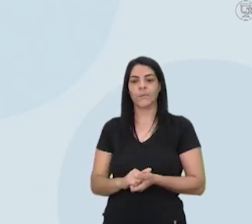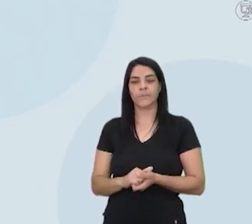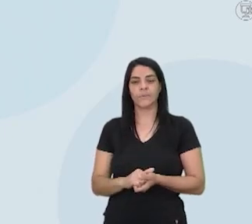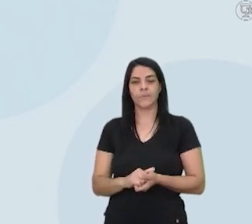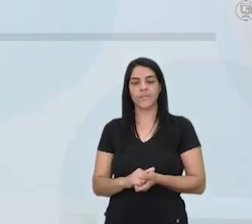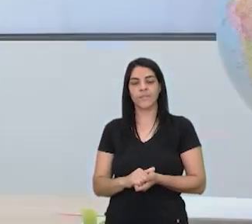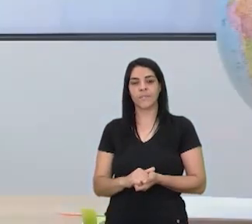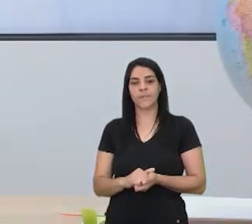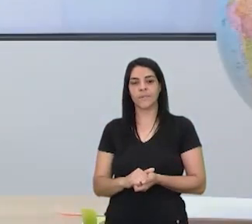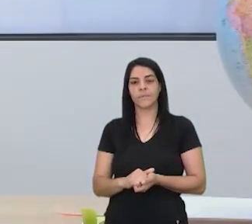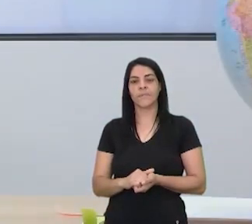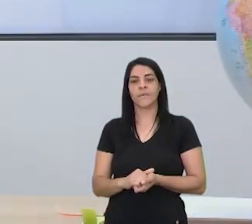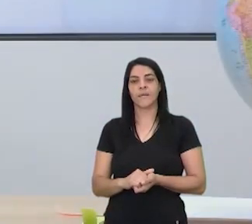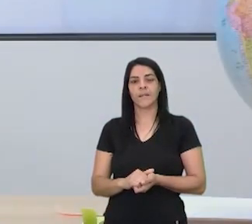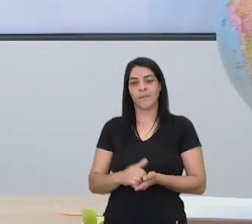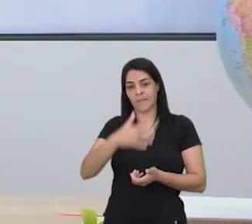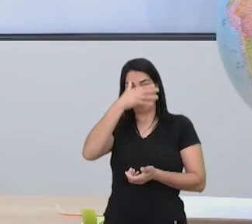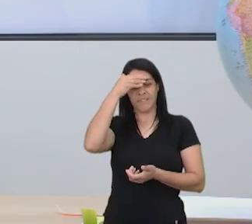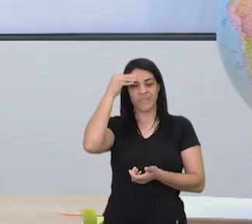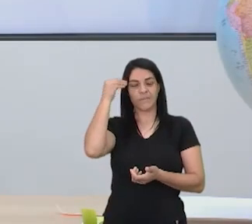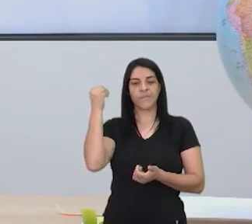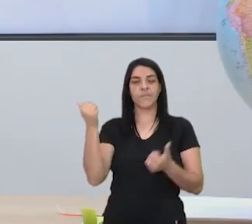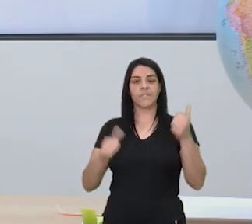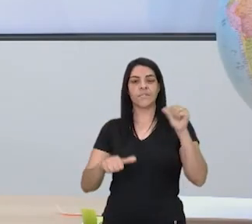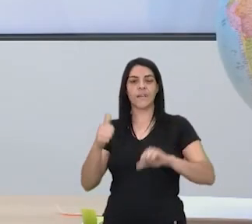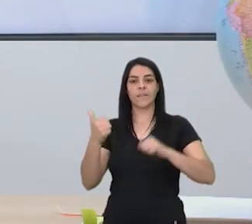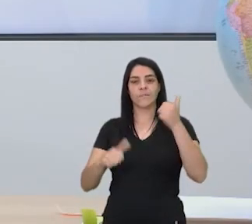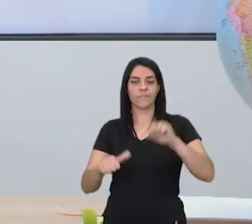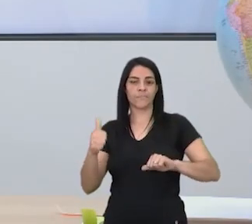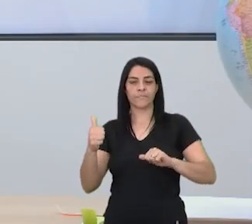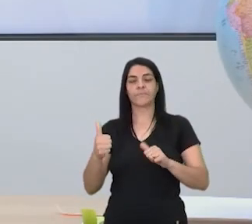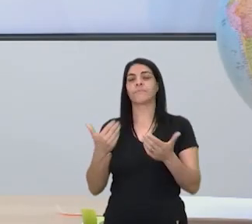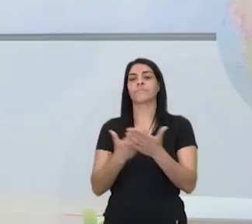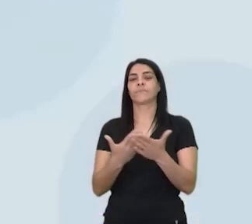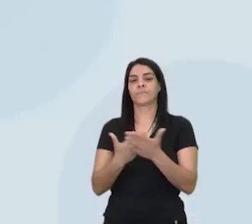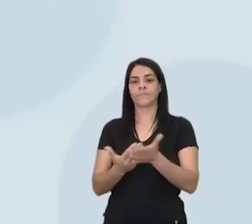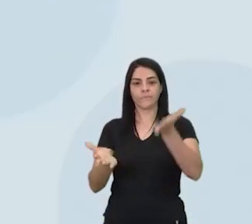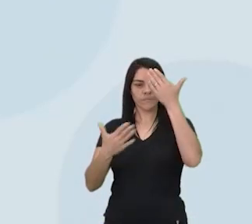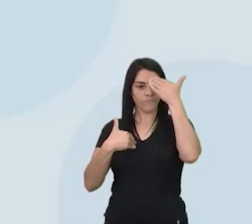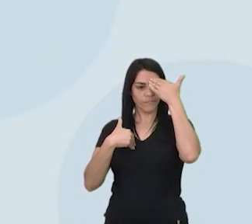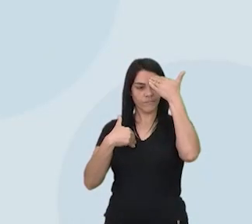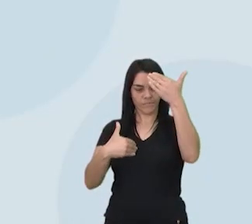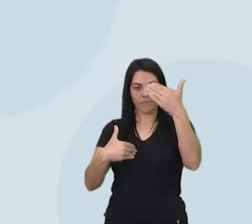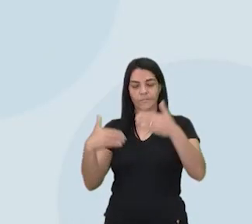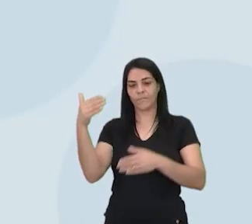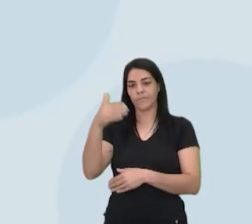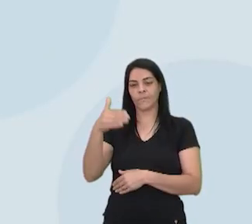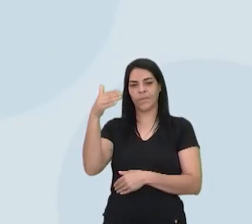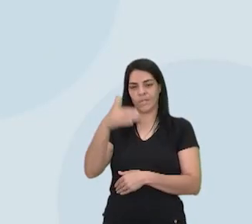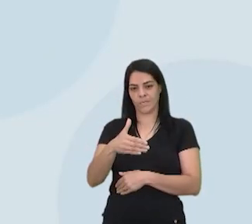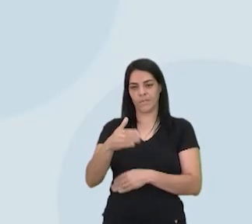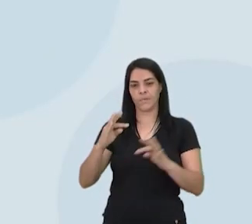fico por aqui, não esqueçam de avaliar a nossa aula. Agradeço a participação de todos